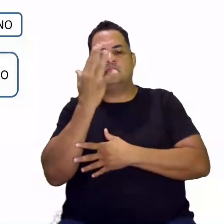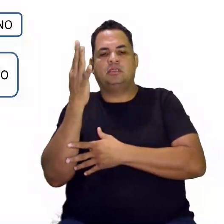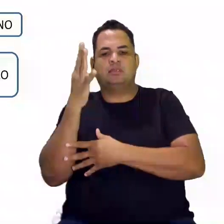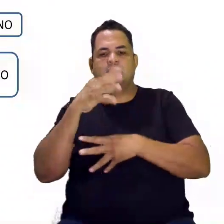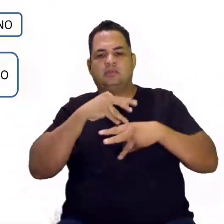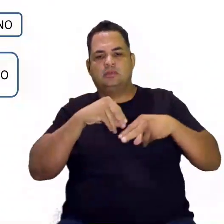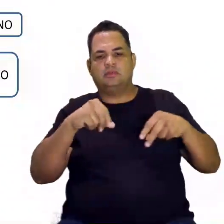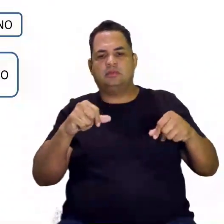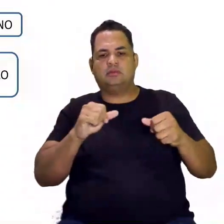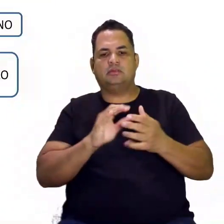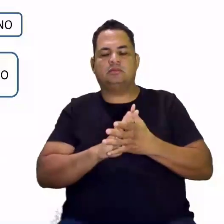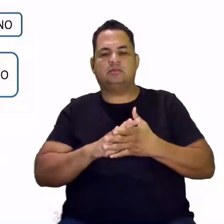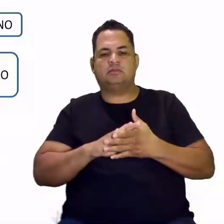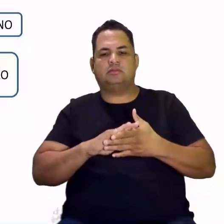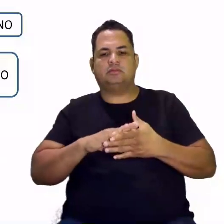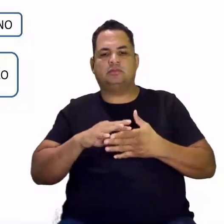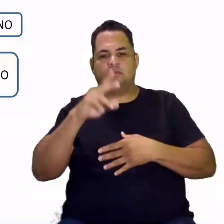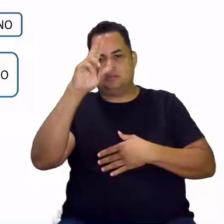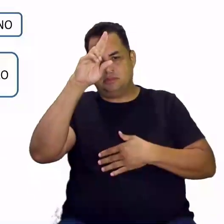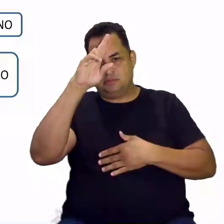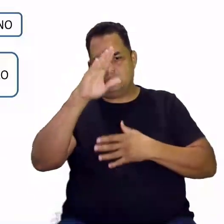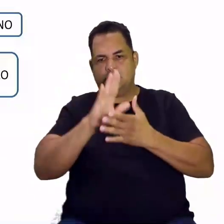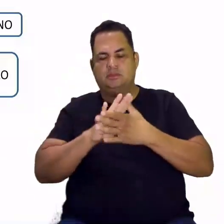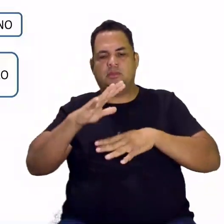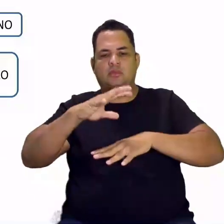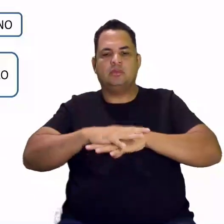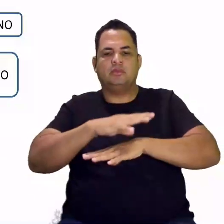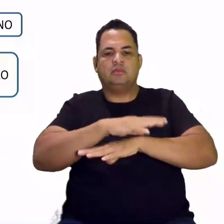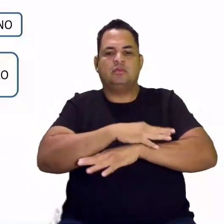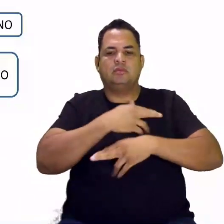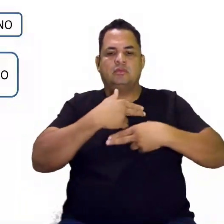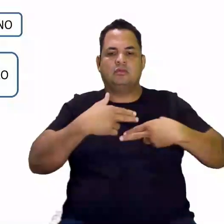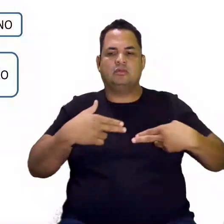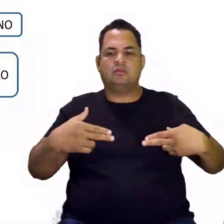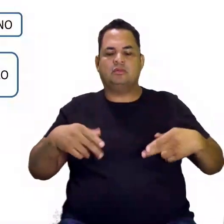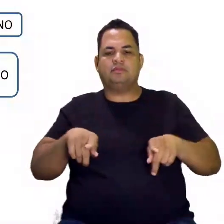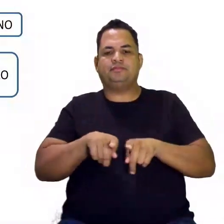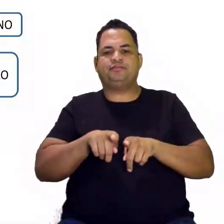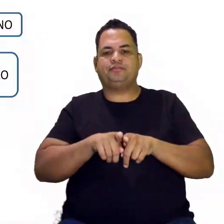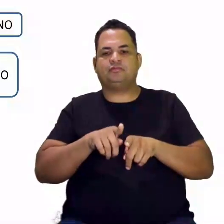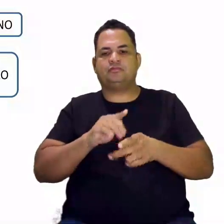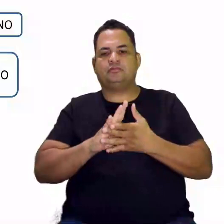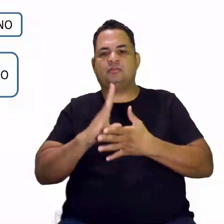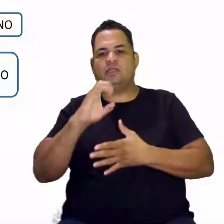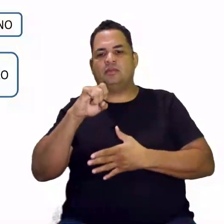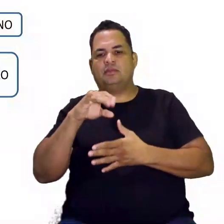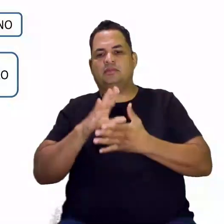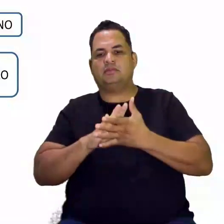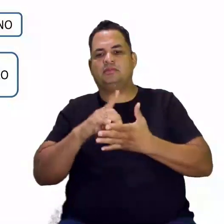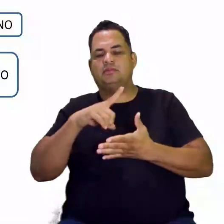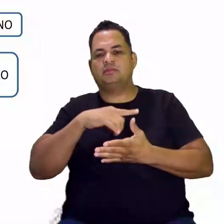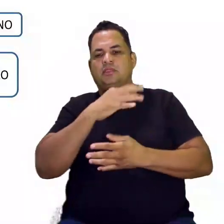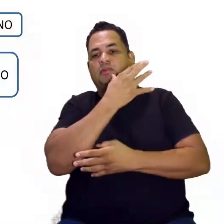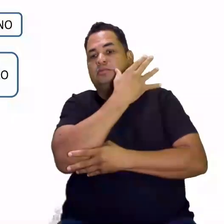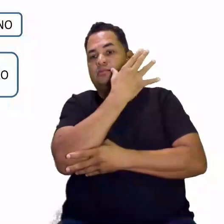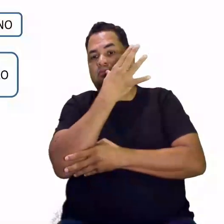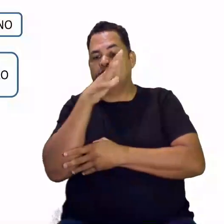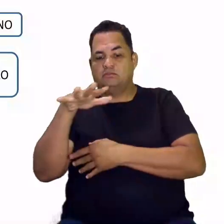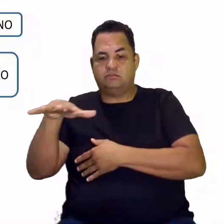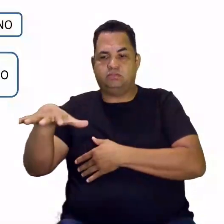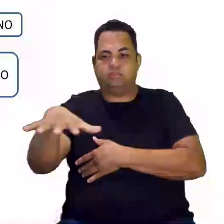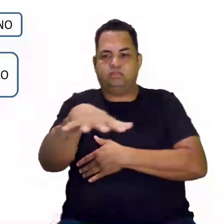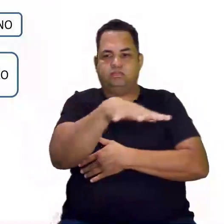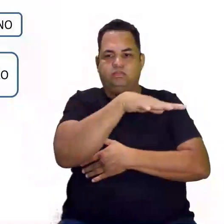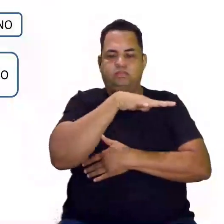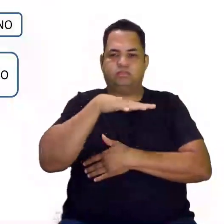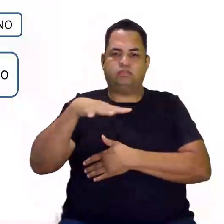terrestres, no Devoniano, os insetos e os anfíbios, tá bom? Carbonífero, as grandes florestas, já